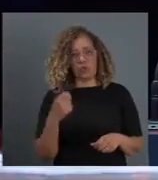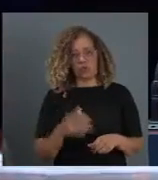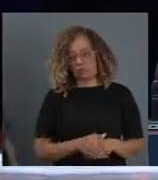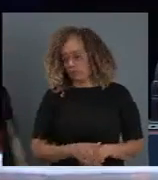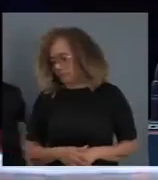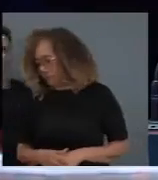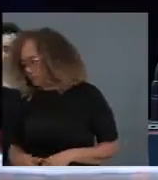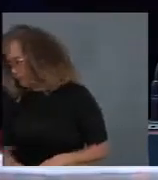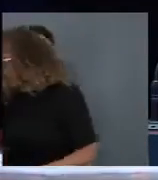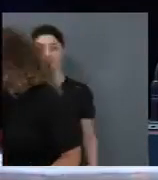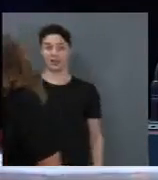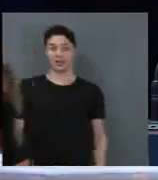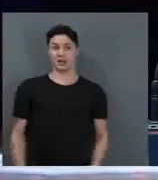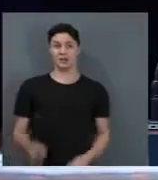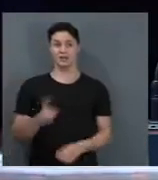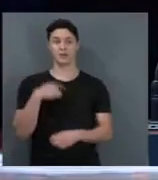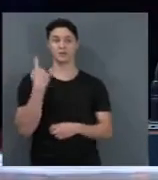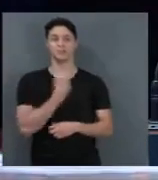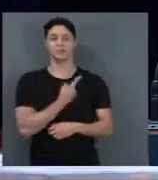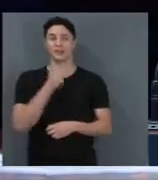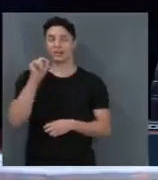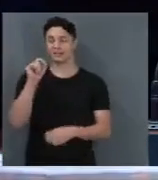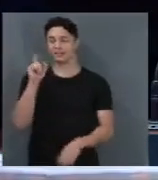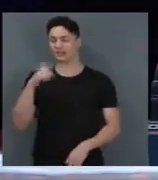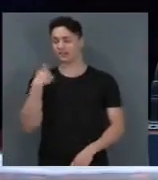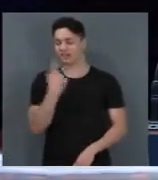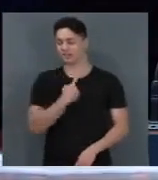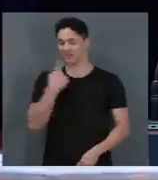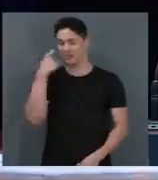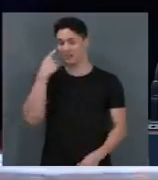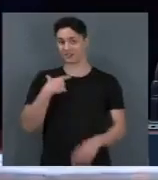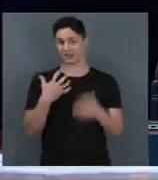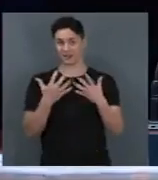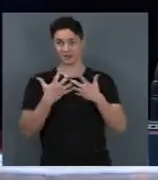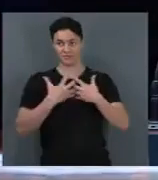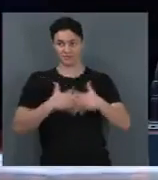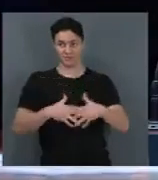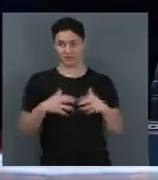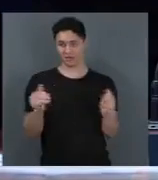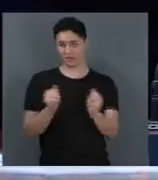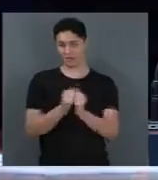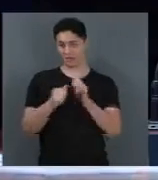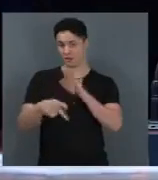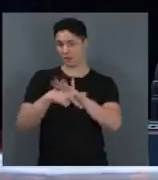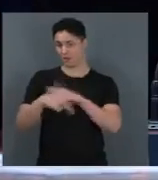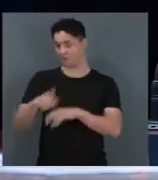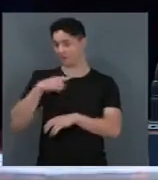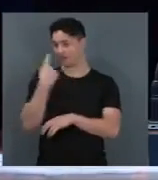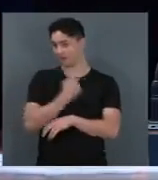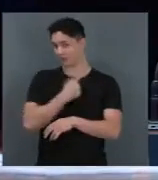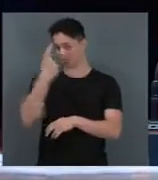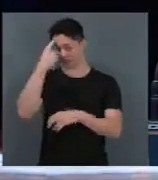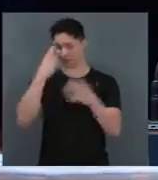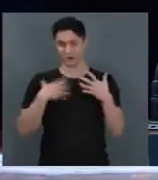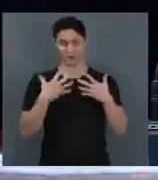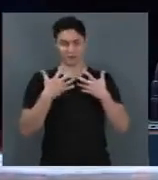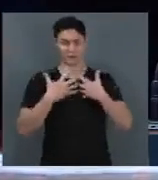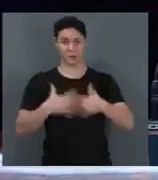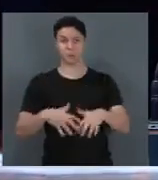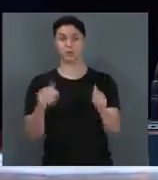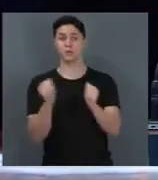Desse total, 73,4 bi são novos investimentos. 17,6